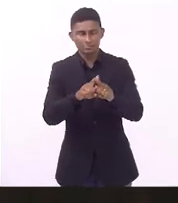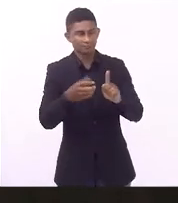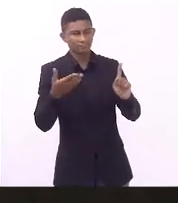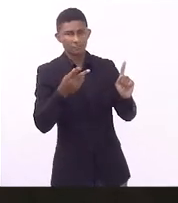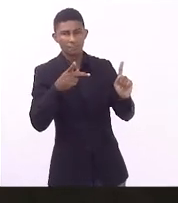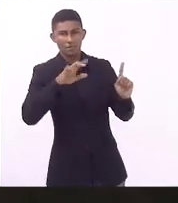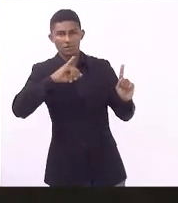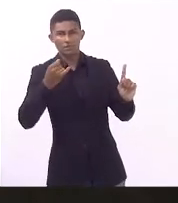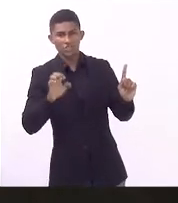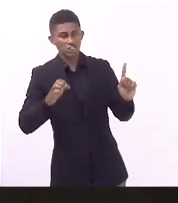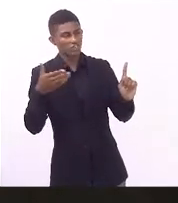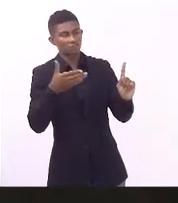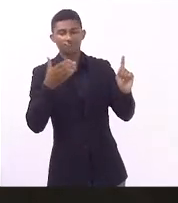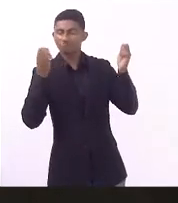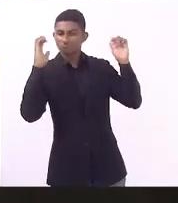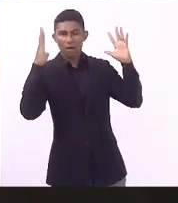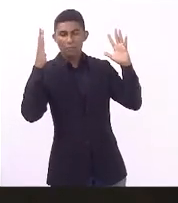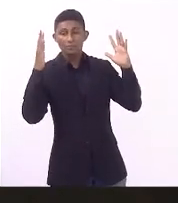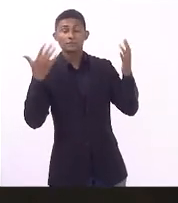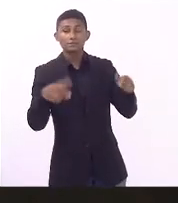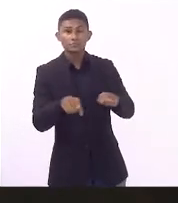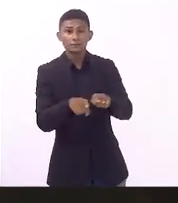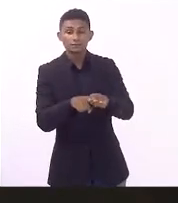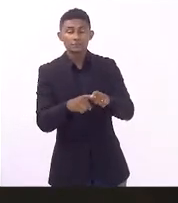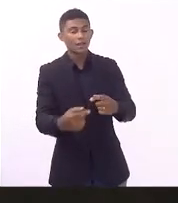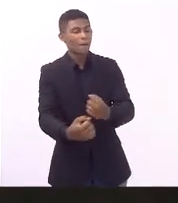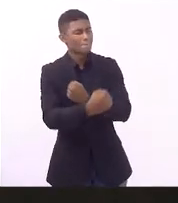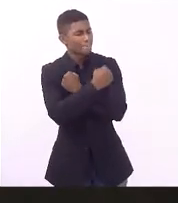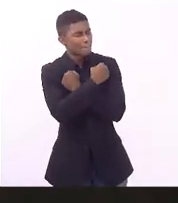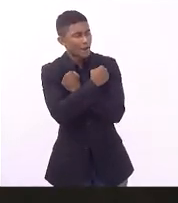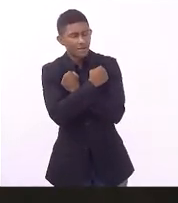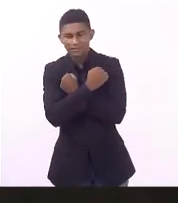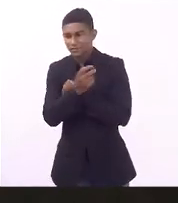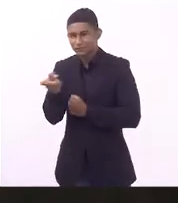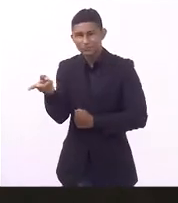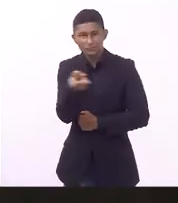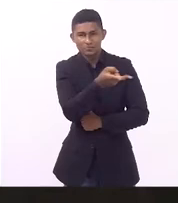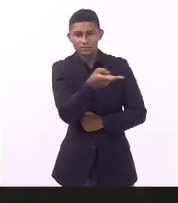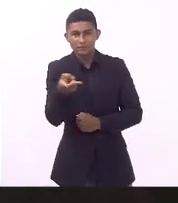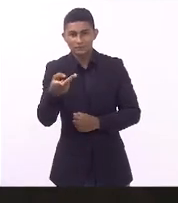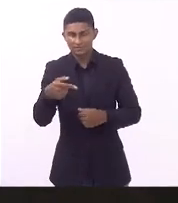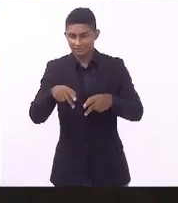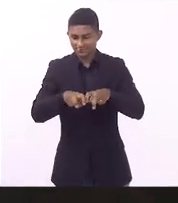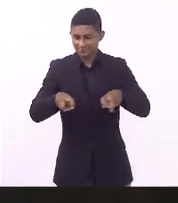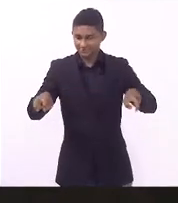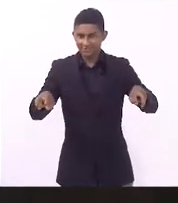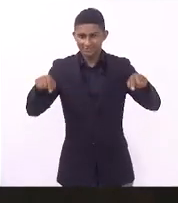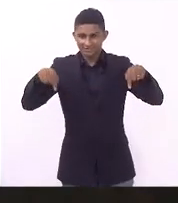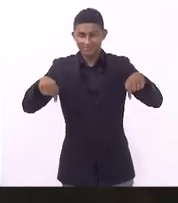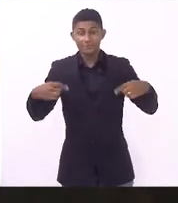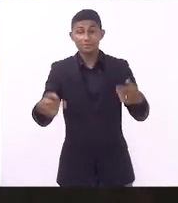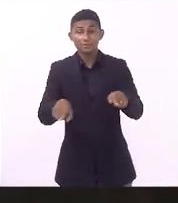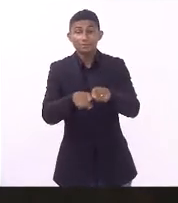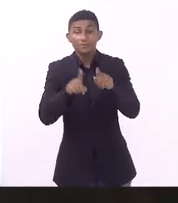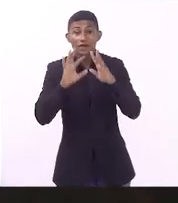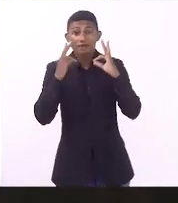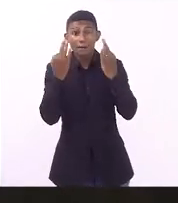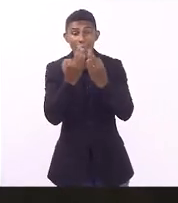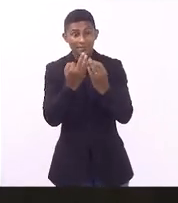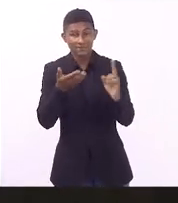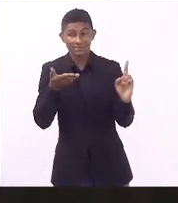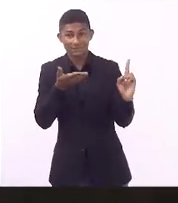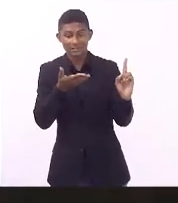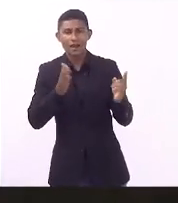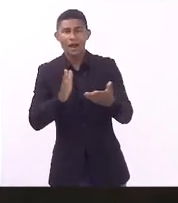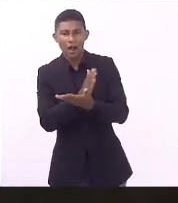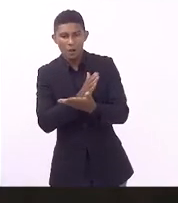Pagé, dando um forte abraço aos dois, a meus companheiros de mesa, aos parentes do Pagé que estão aqui, alguns dos